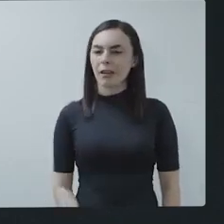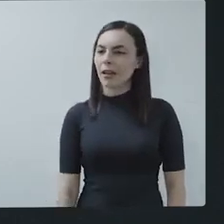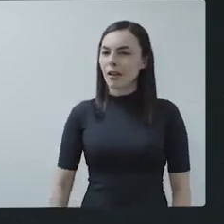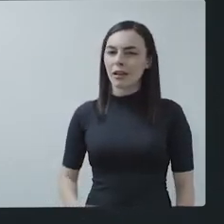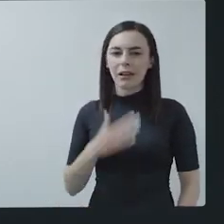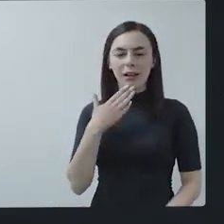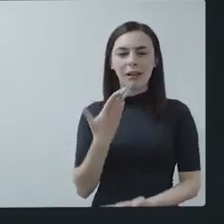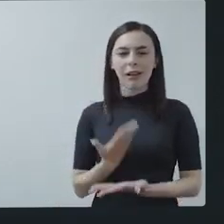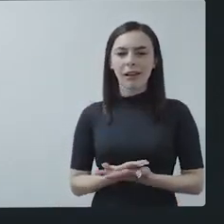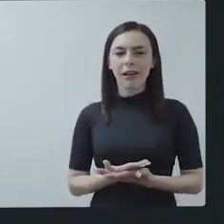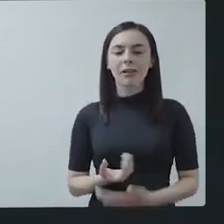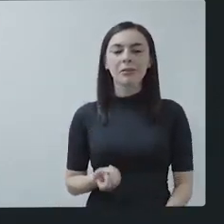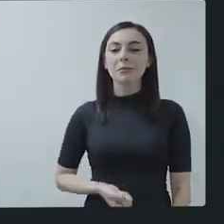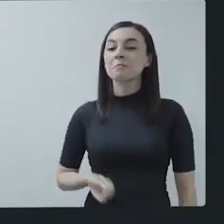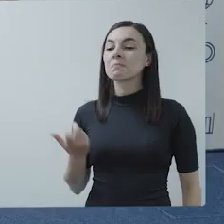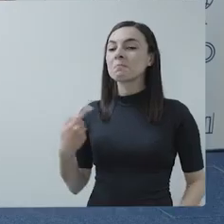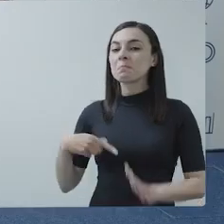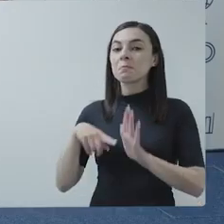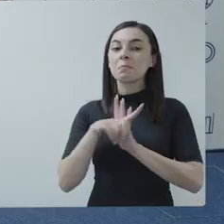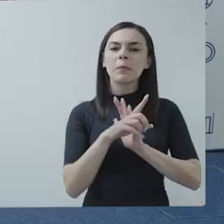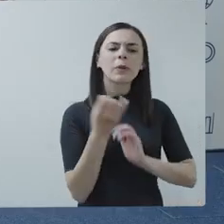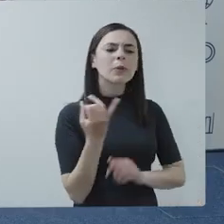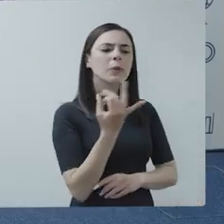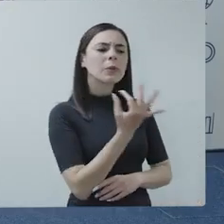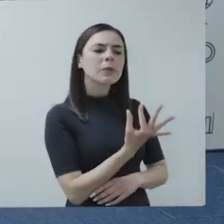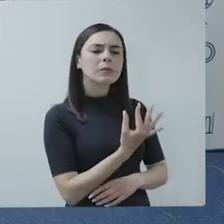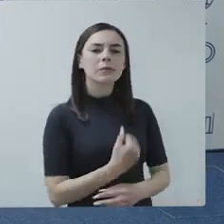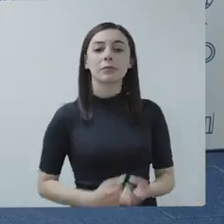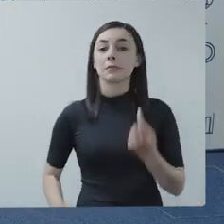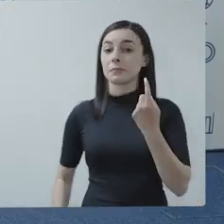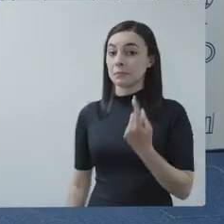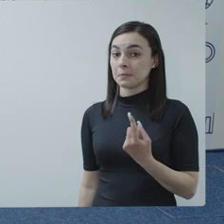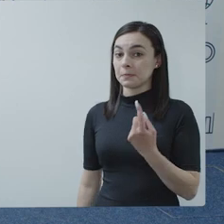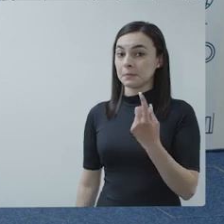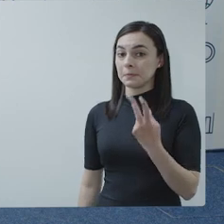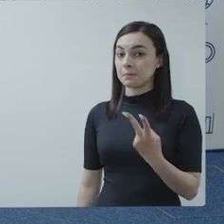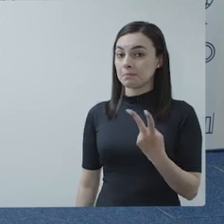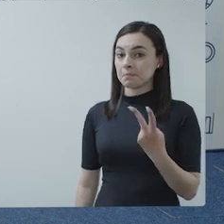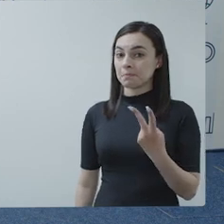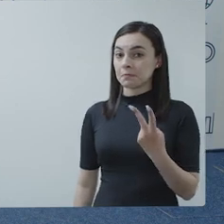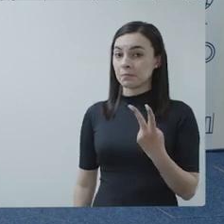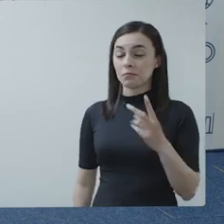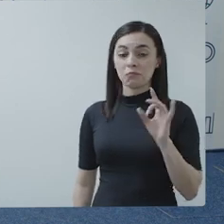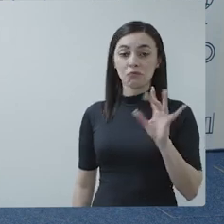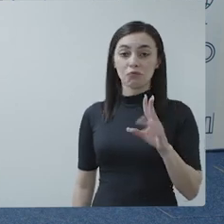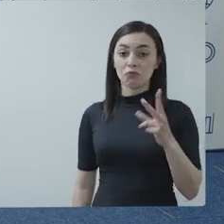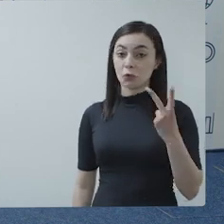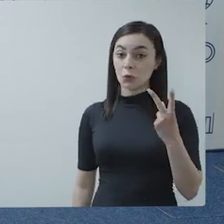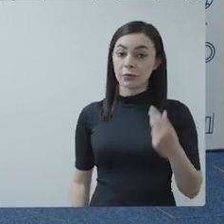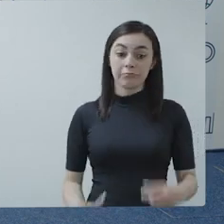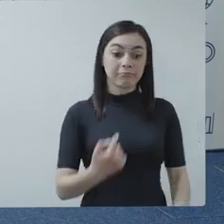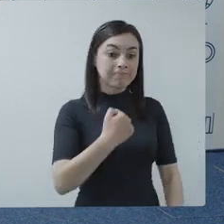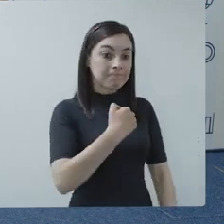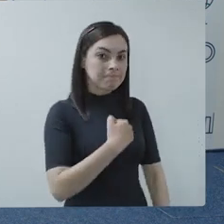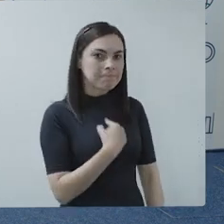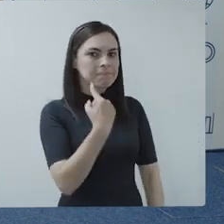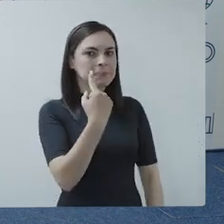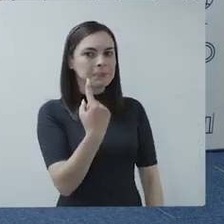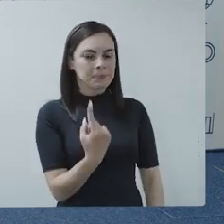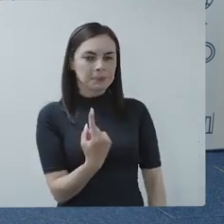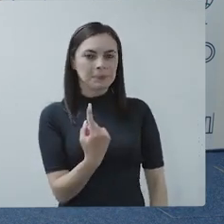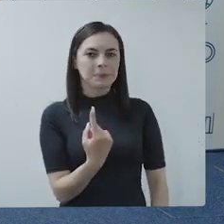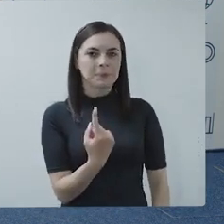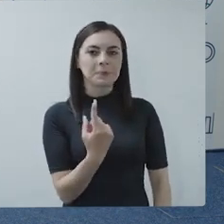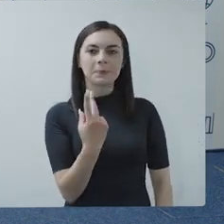acredito. Quantos você conseguiu, professora? Um, dois. Dois? Só dois. Eu consegui. Um,